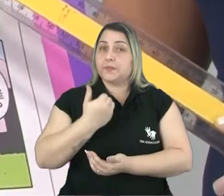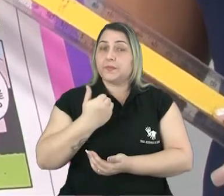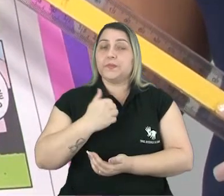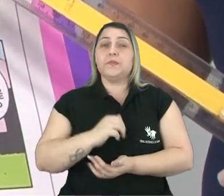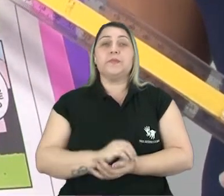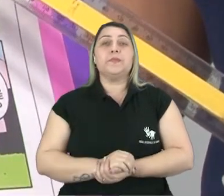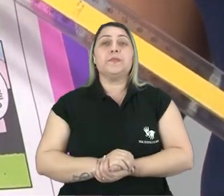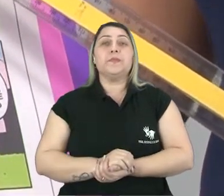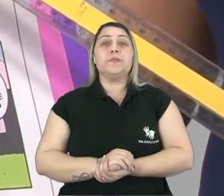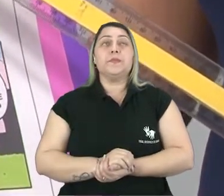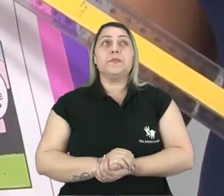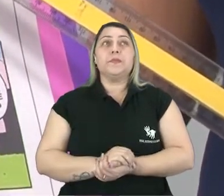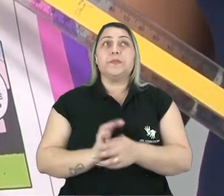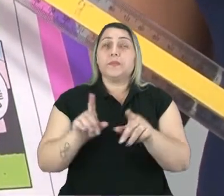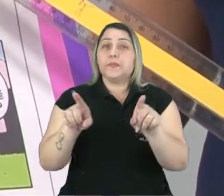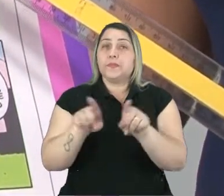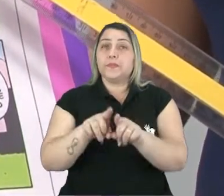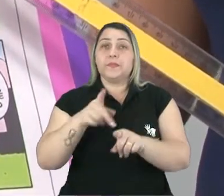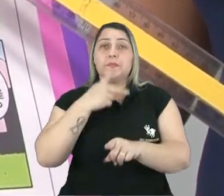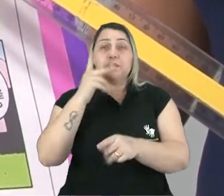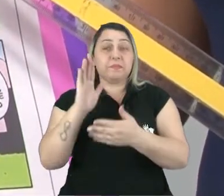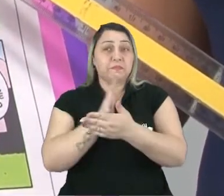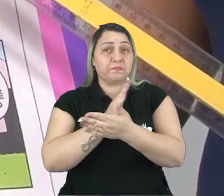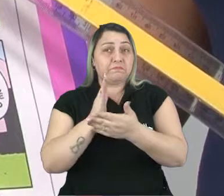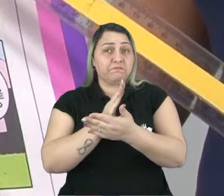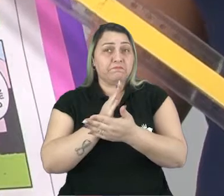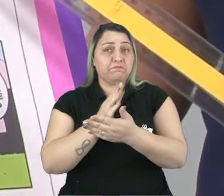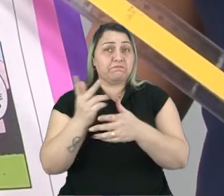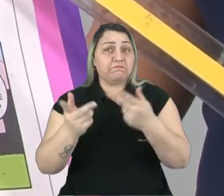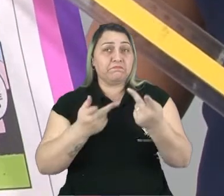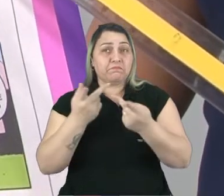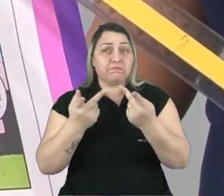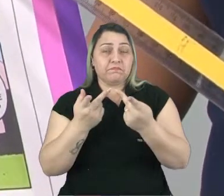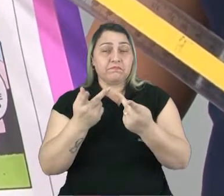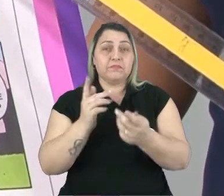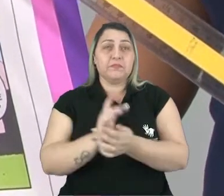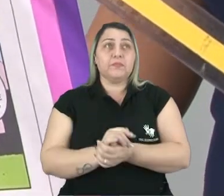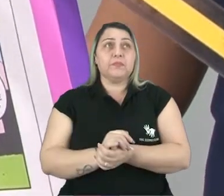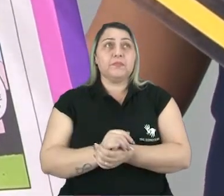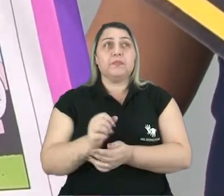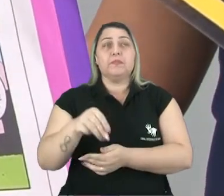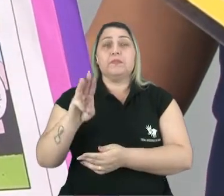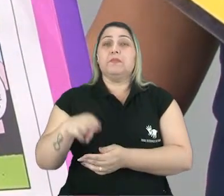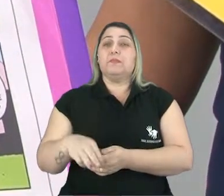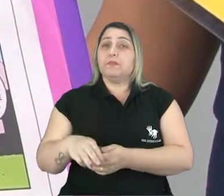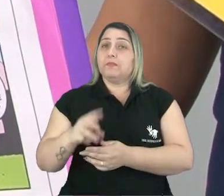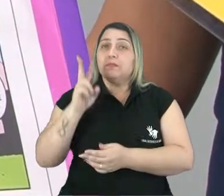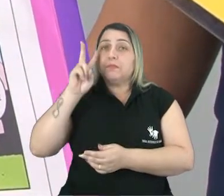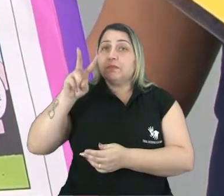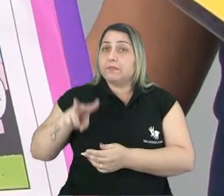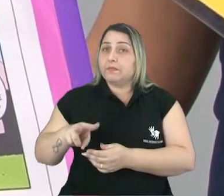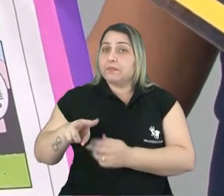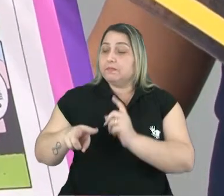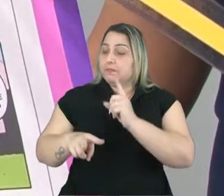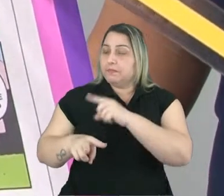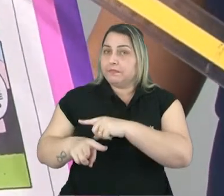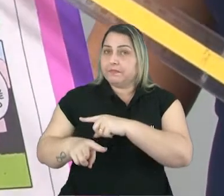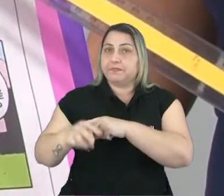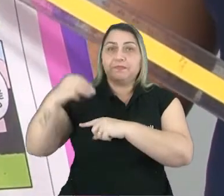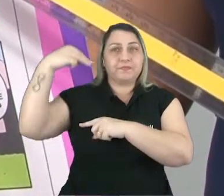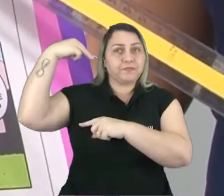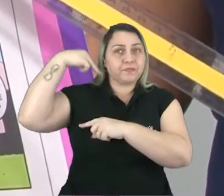bem. Ela também está falando alguma coisa. E aqui ao lado, quem nós estamos vendo?